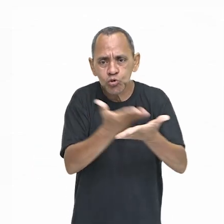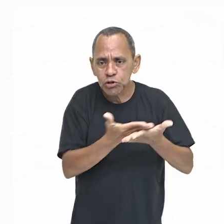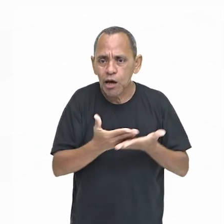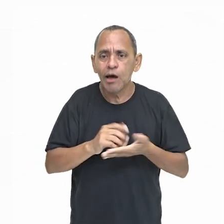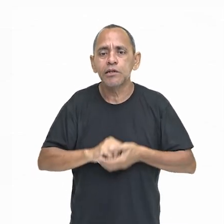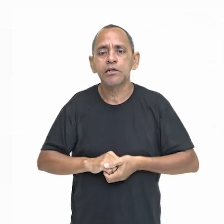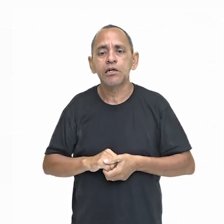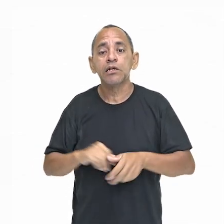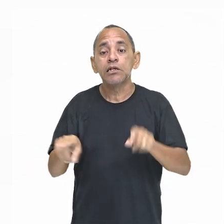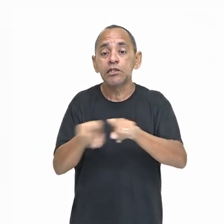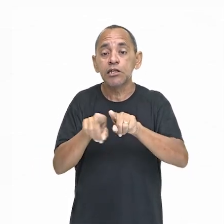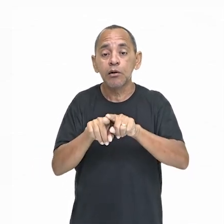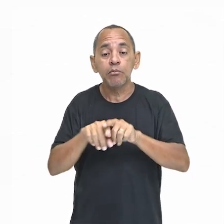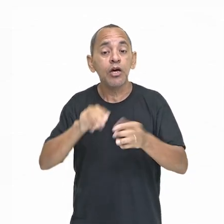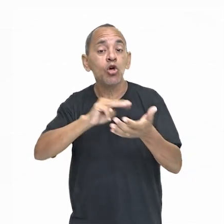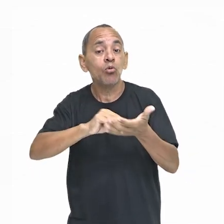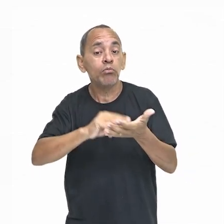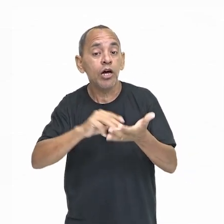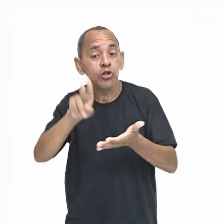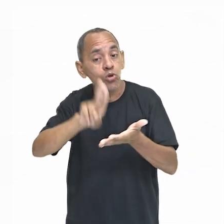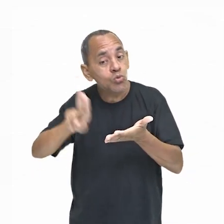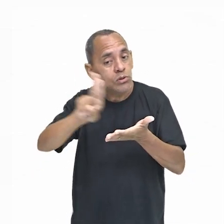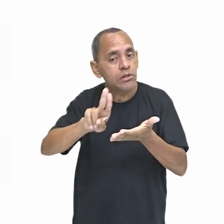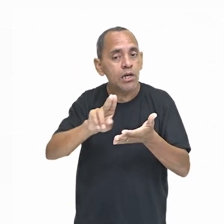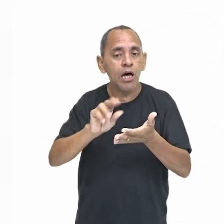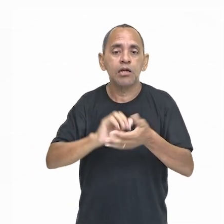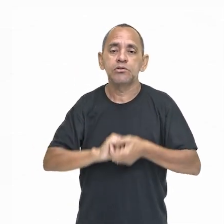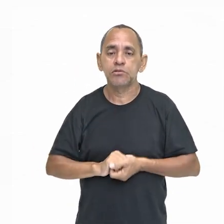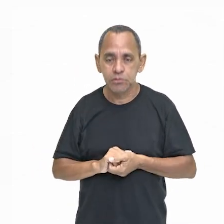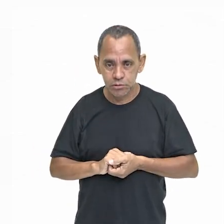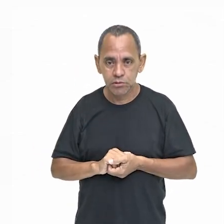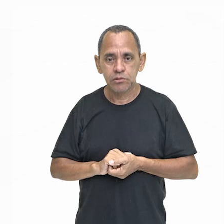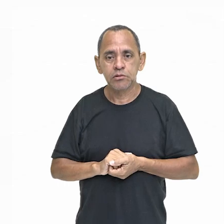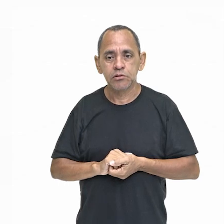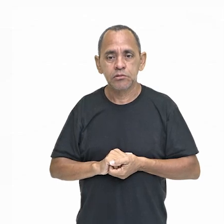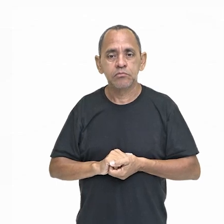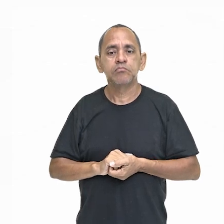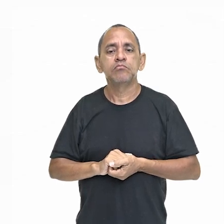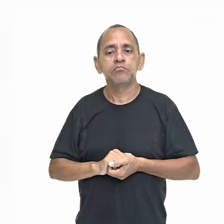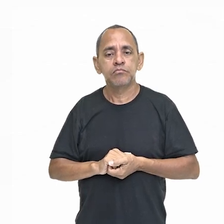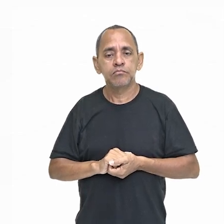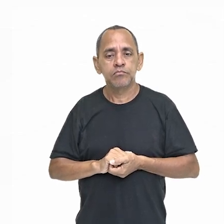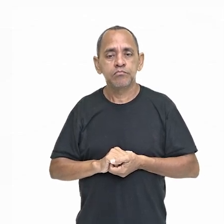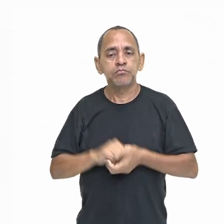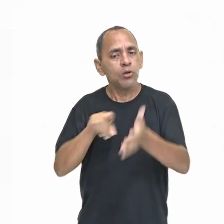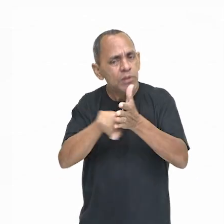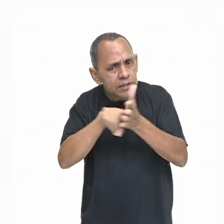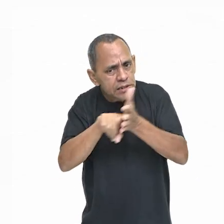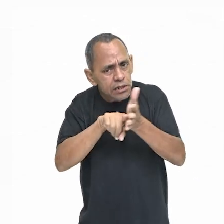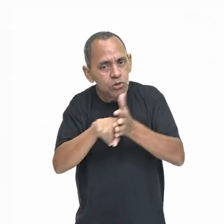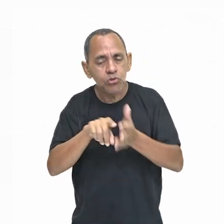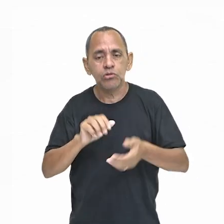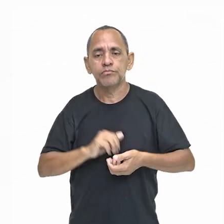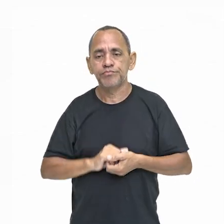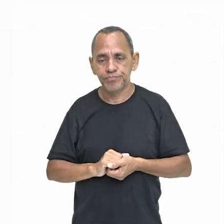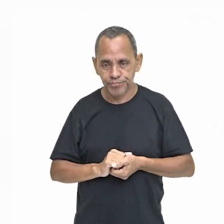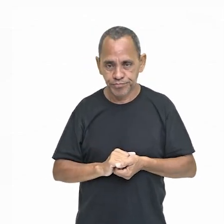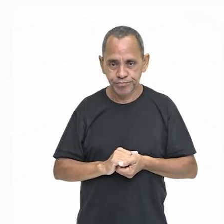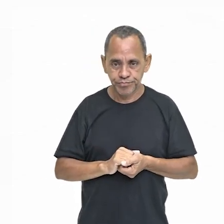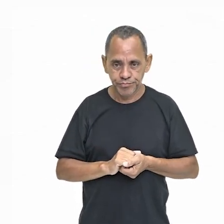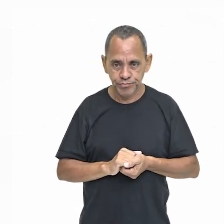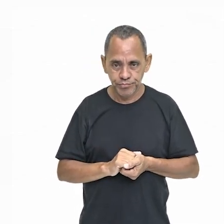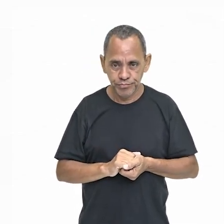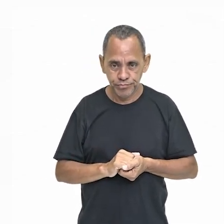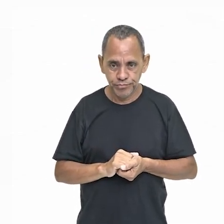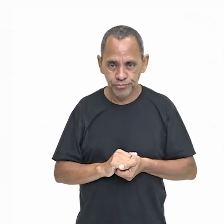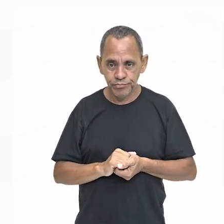e de qual método empregado pelo antropólogo, no caso aí, que é o nosso pesquisador.